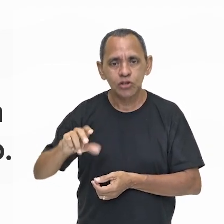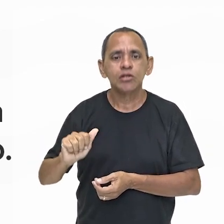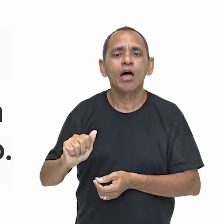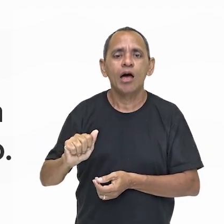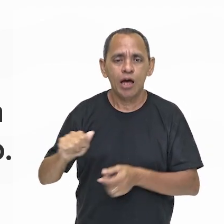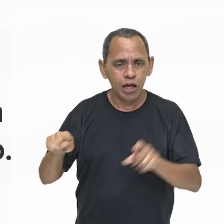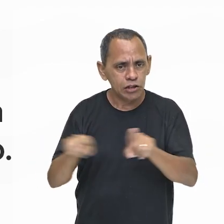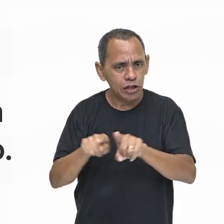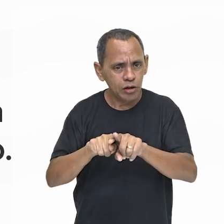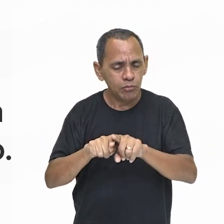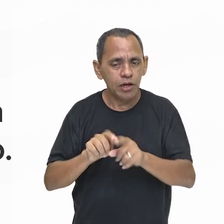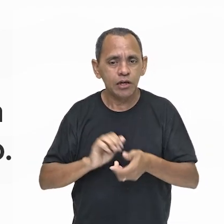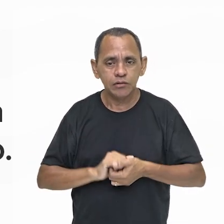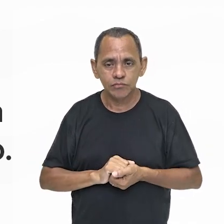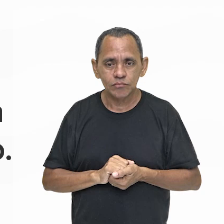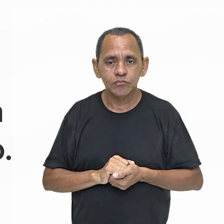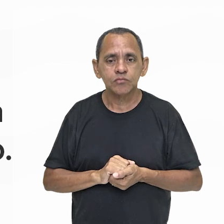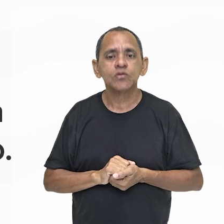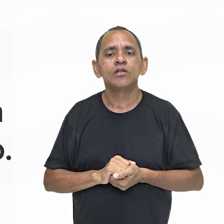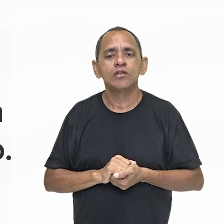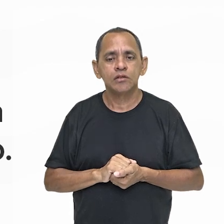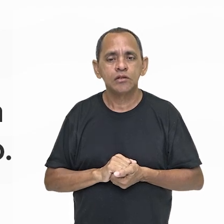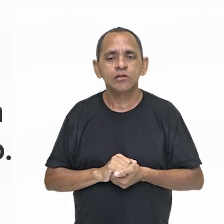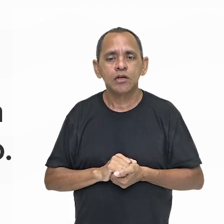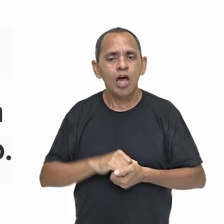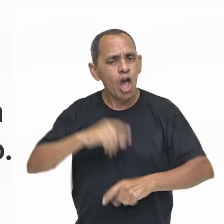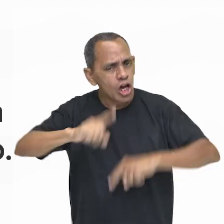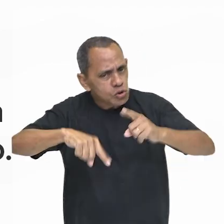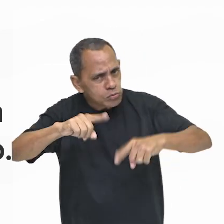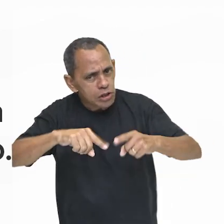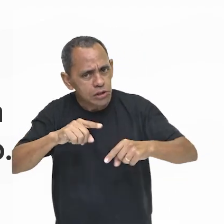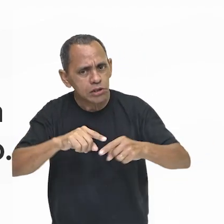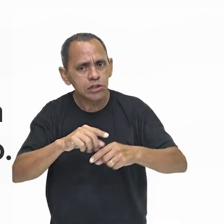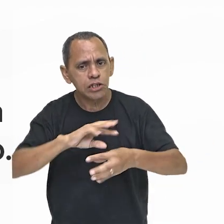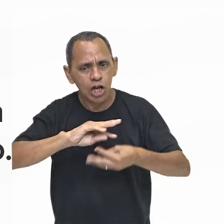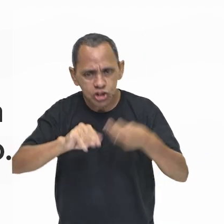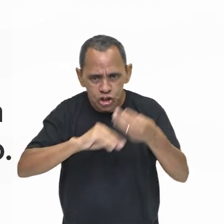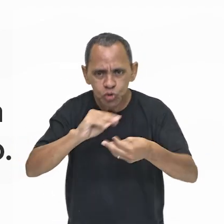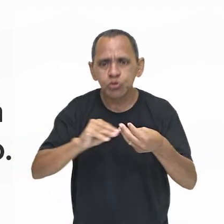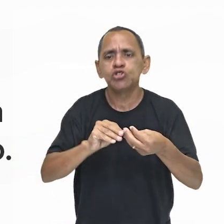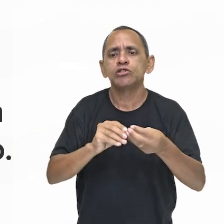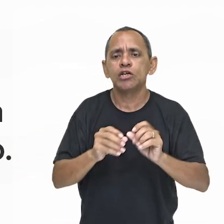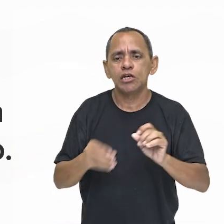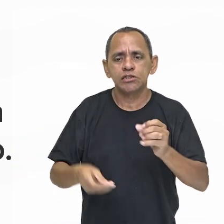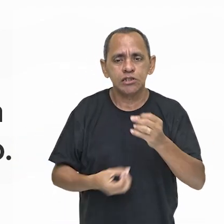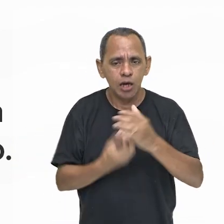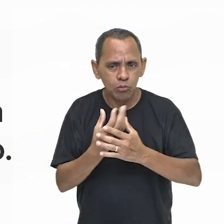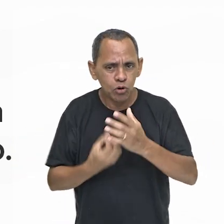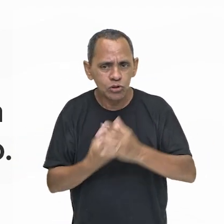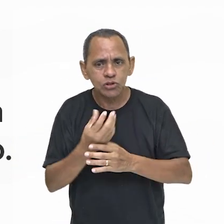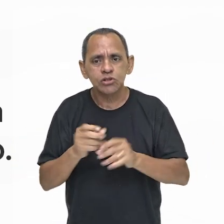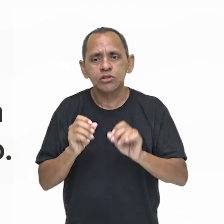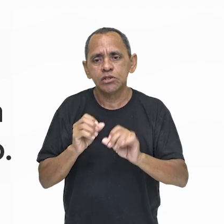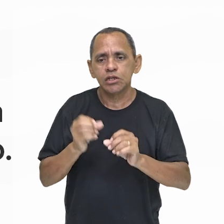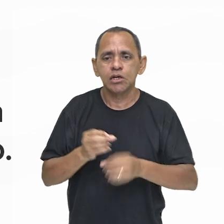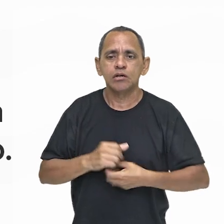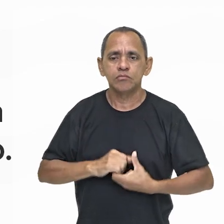incapacidade ou falta de insulina exercer adequadamente seus